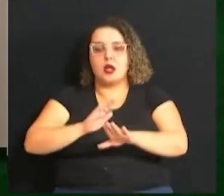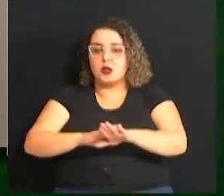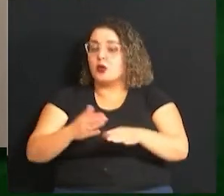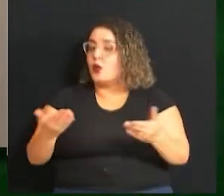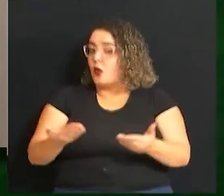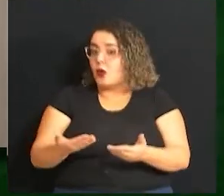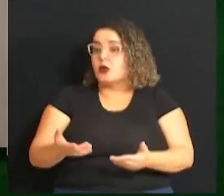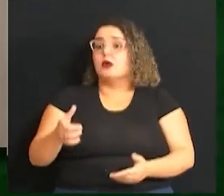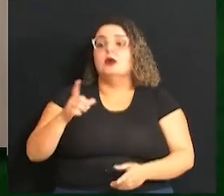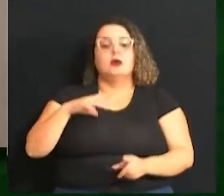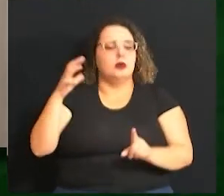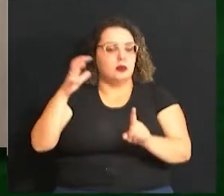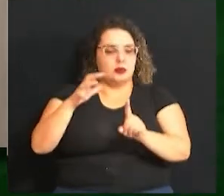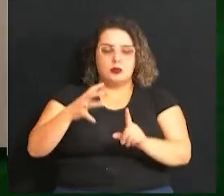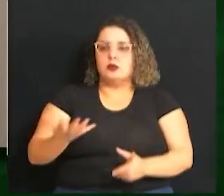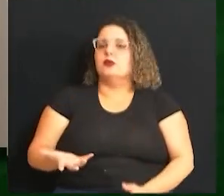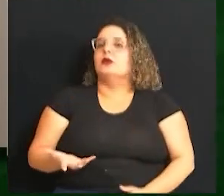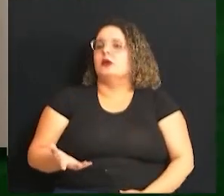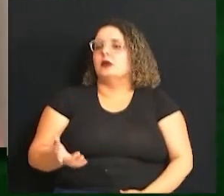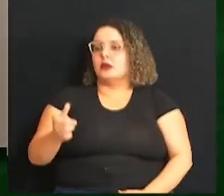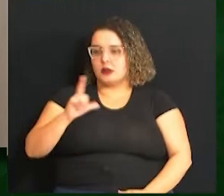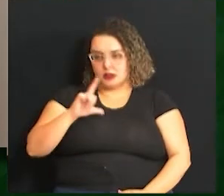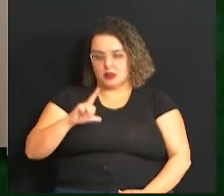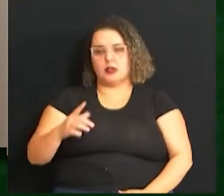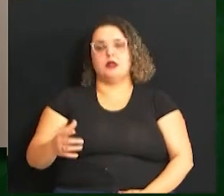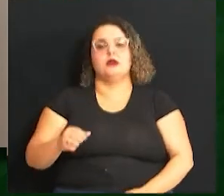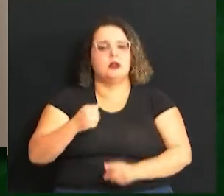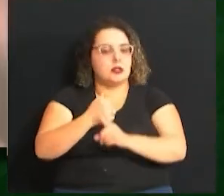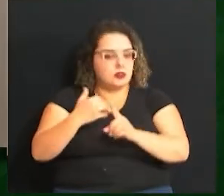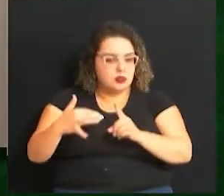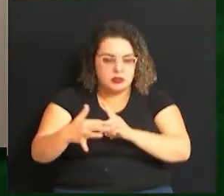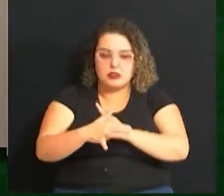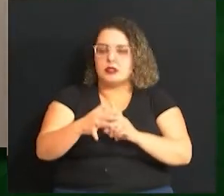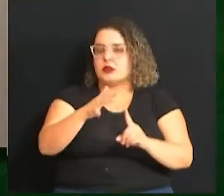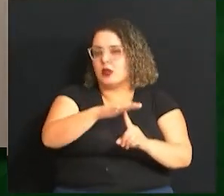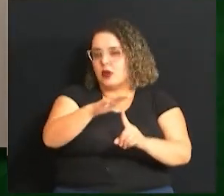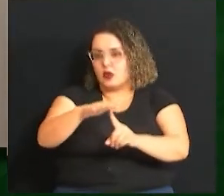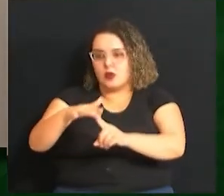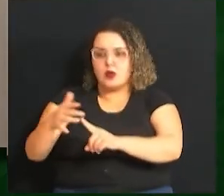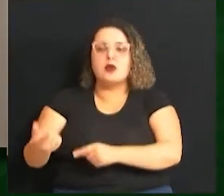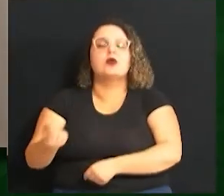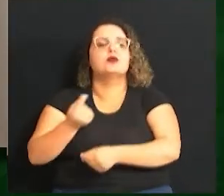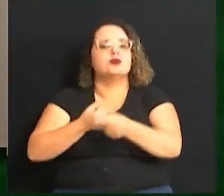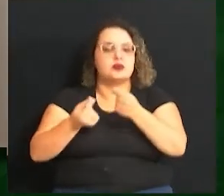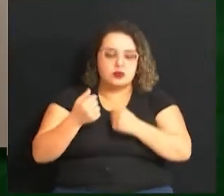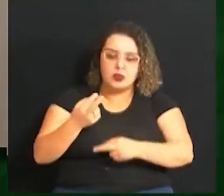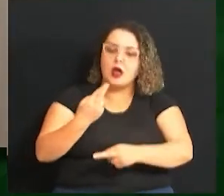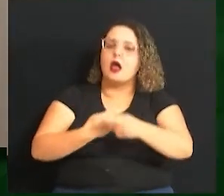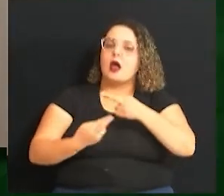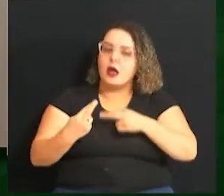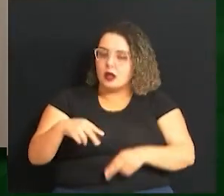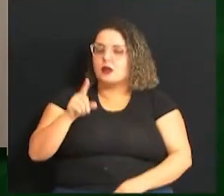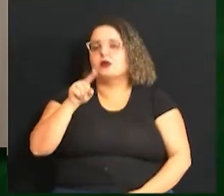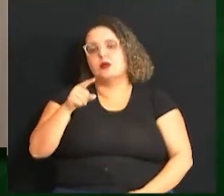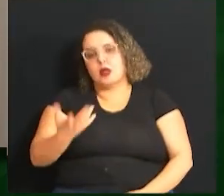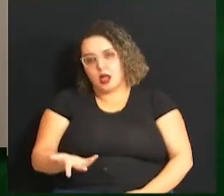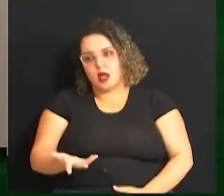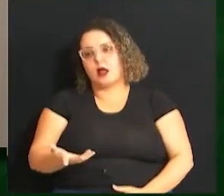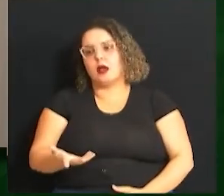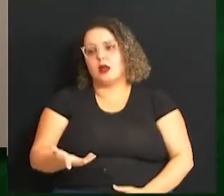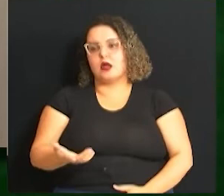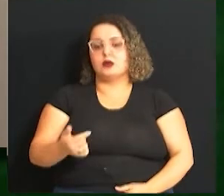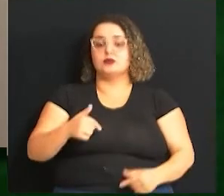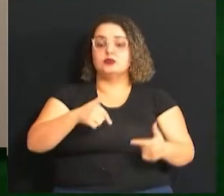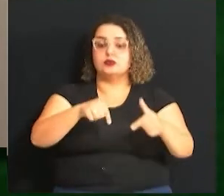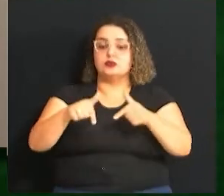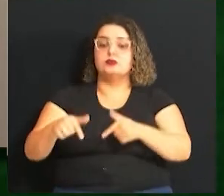as atitudes que ela toma hoje têm impacto na sociedade, têm impacto no meio ambiente, e que o dinheiro também está relacionado a isso,